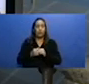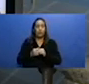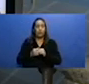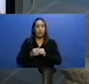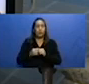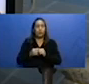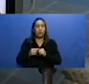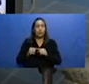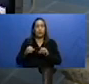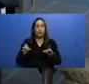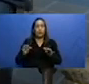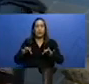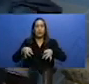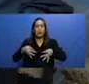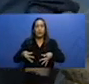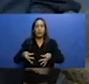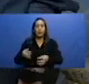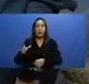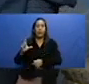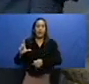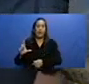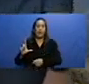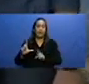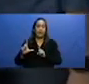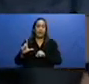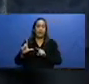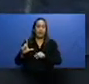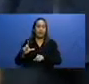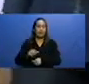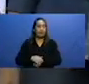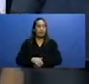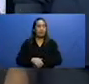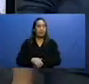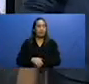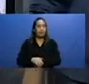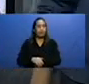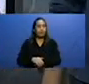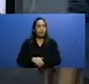impossível, com L no final. Presta atenção nessa palavrinha.